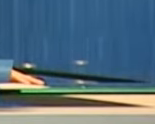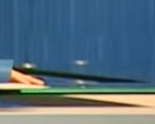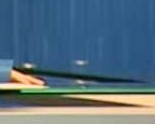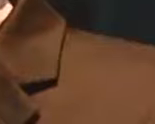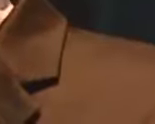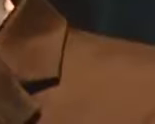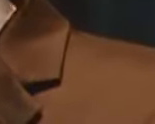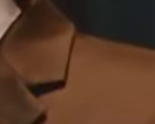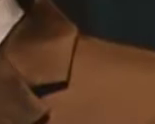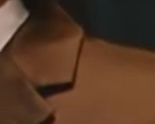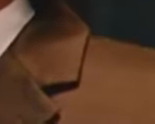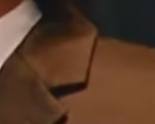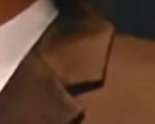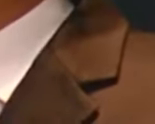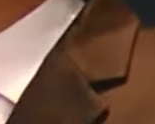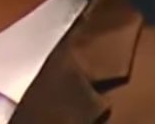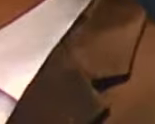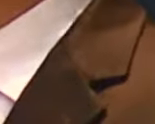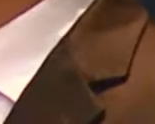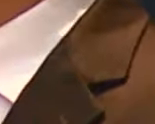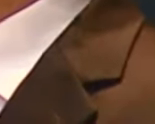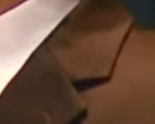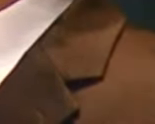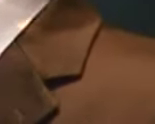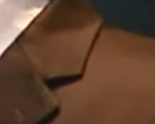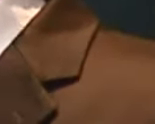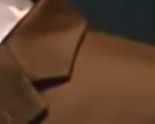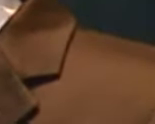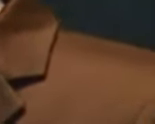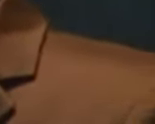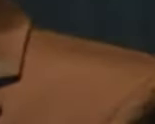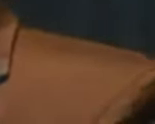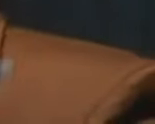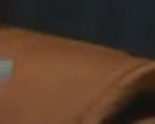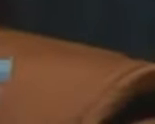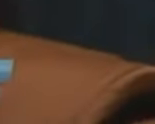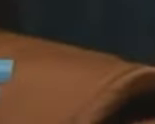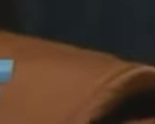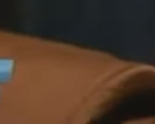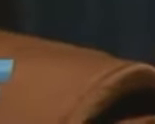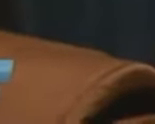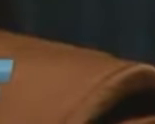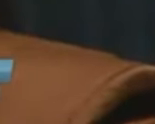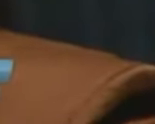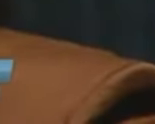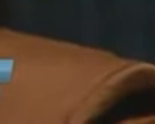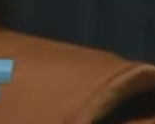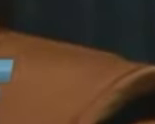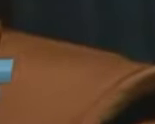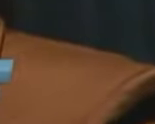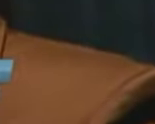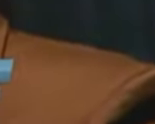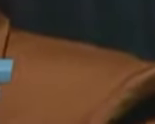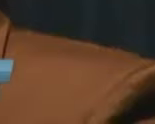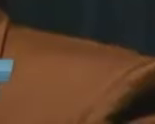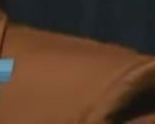não mais como deputado, porque o povo do Amazonas um dia há de me conceder a honra de governar esse